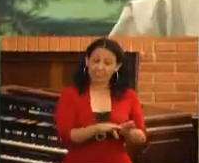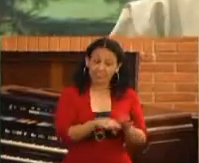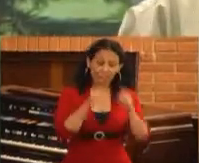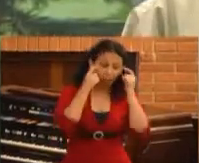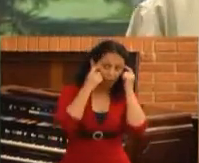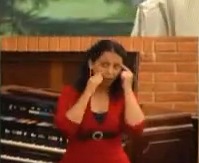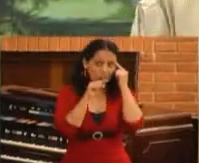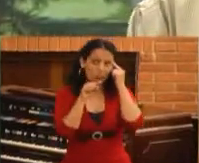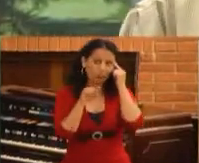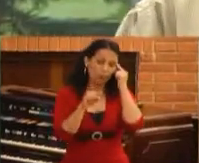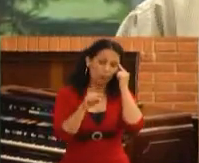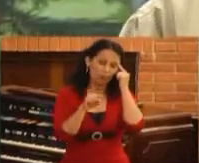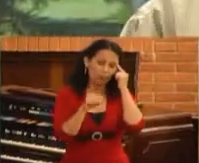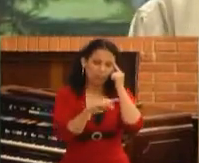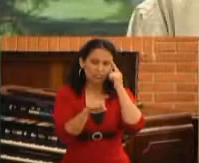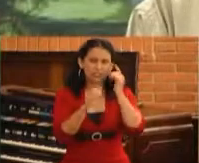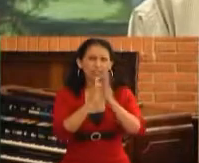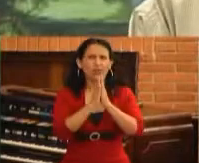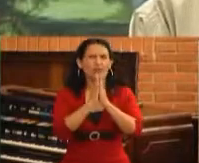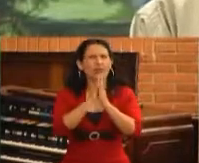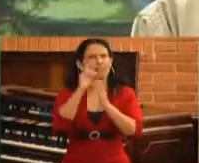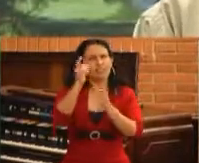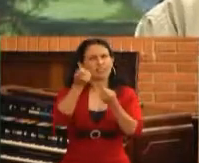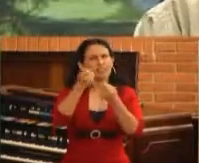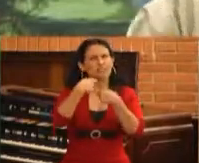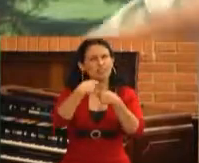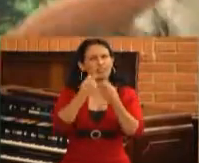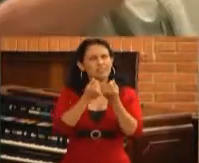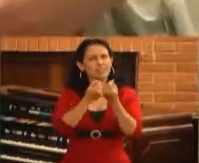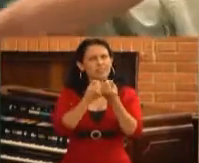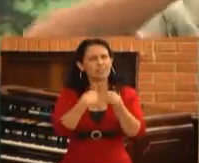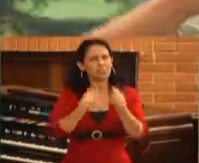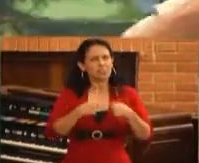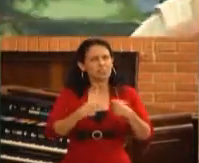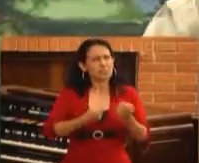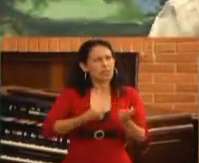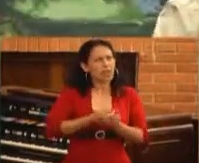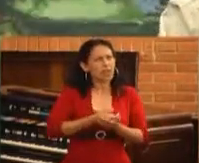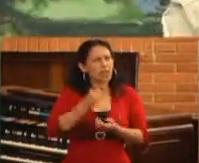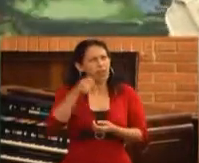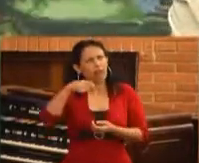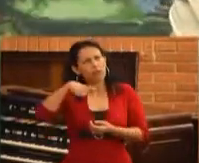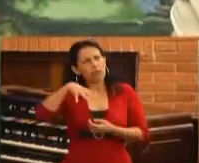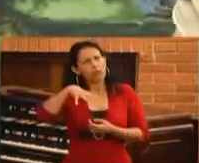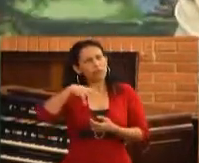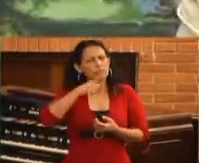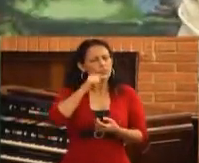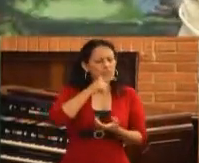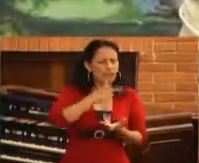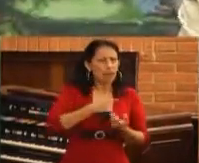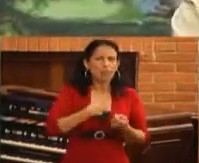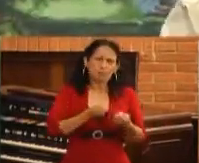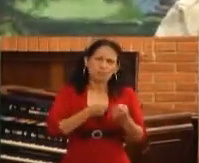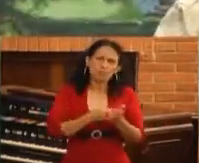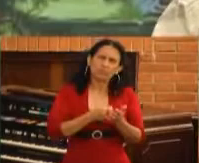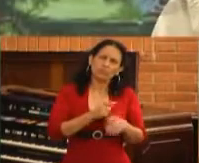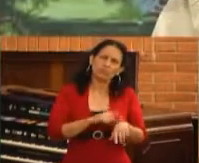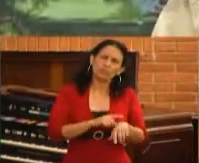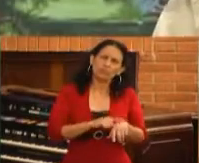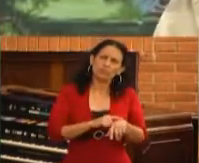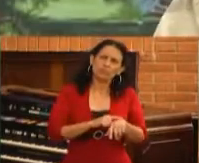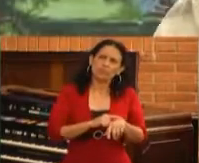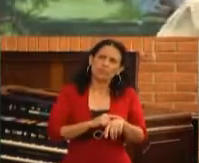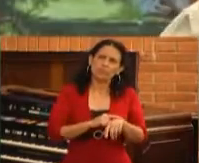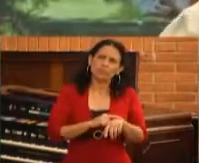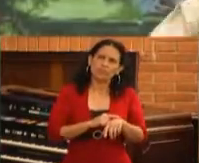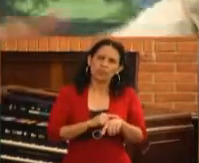Essa vida escondida, essa vida oculta, essa vida que está na preciosidade do tesouro. Paulo